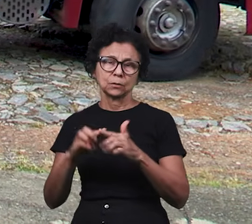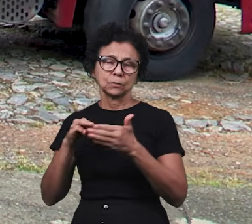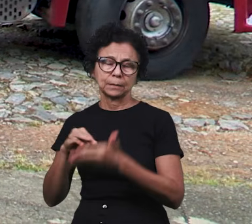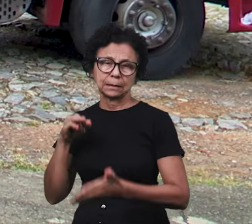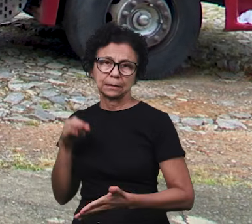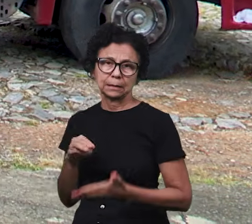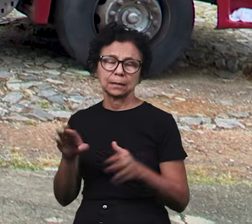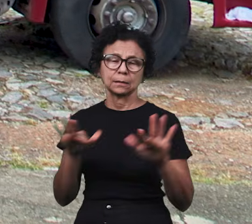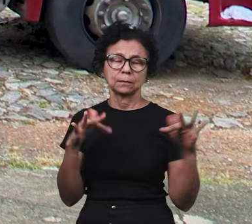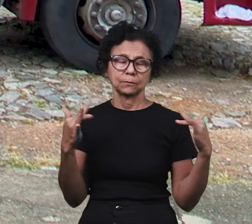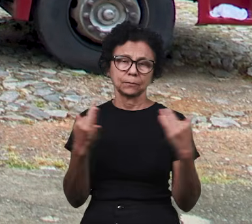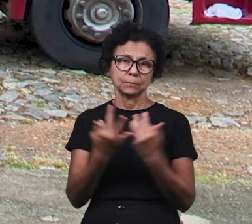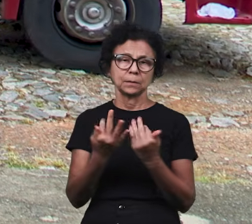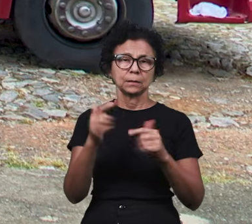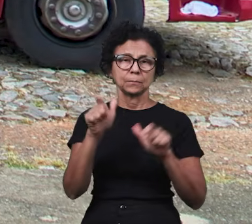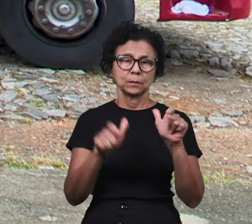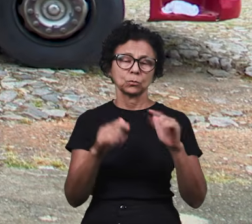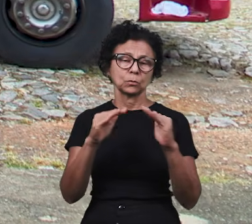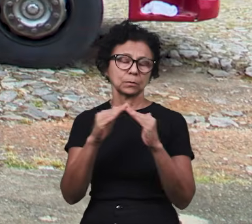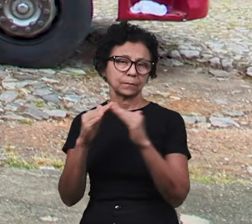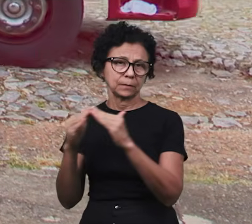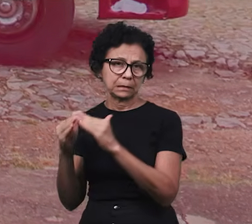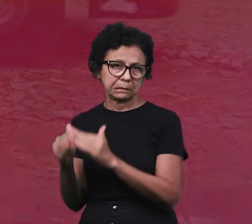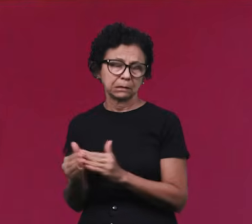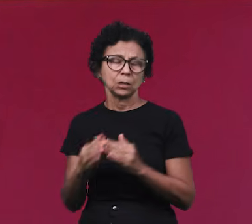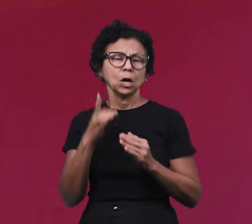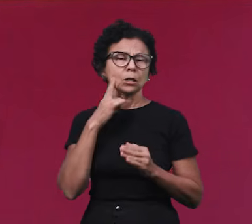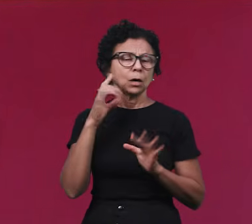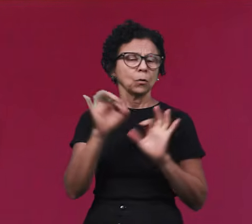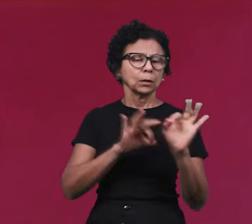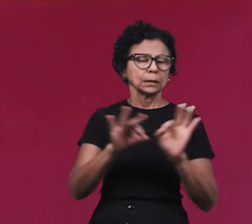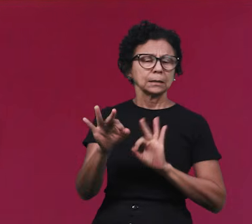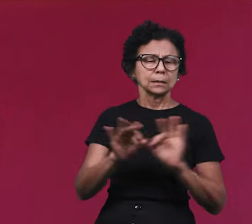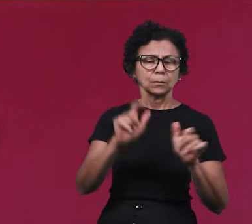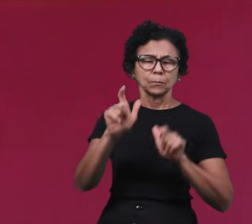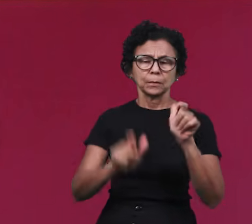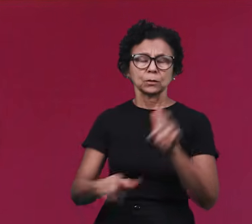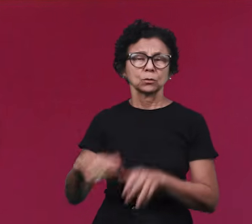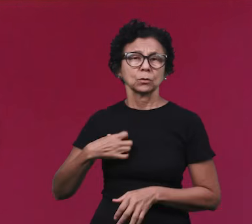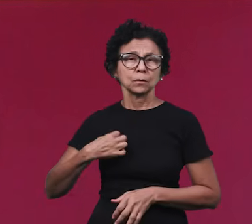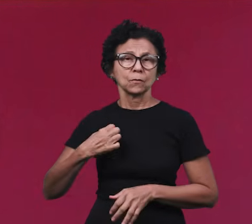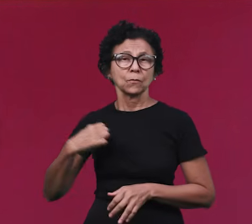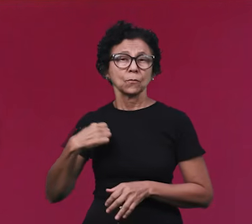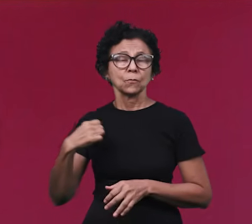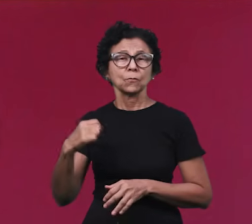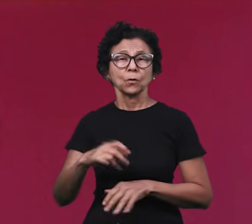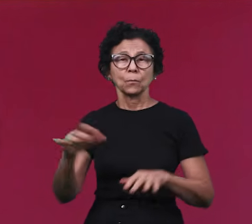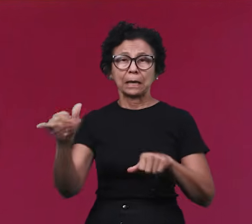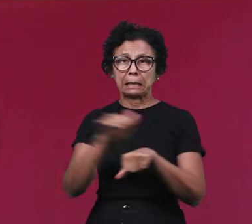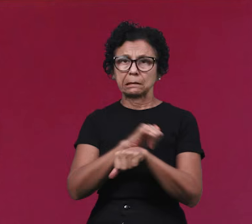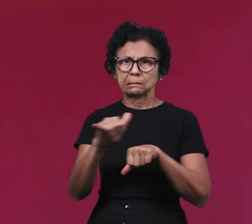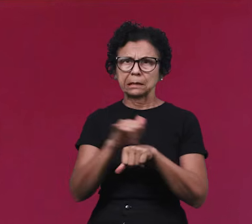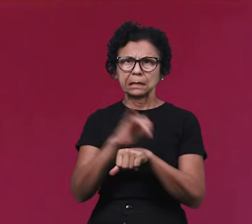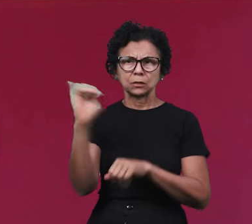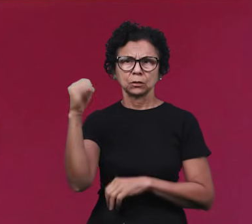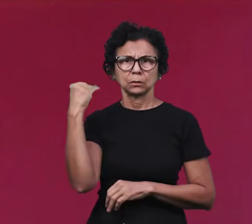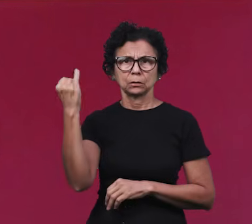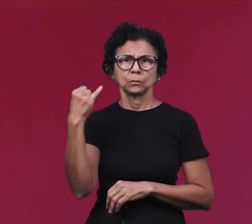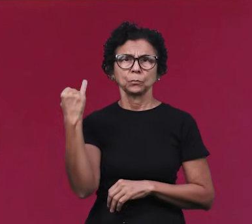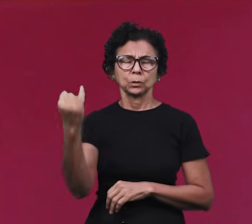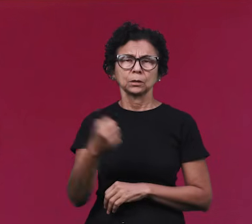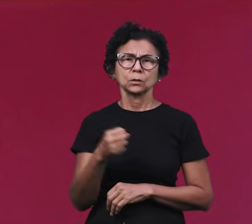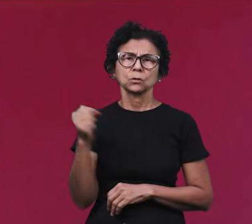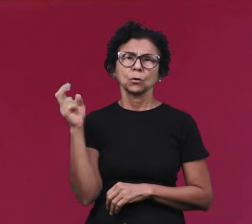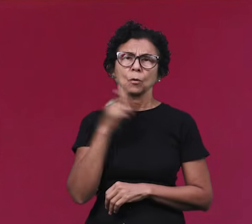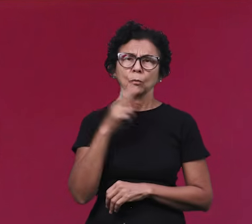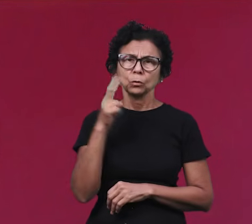igreja, familiares e vizinhos. Registramos como a organização dos voluntários foi o pilar estratégico para viabilizar